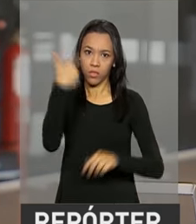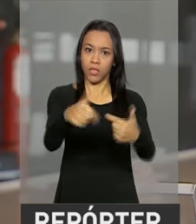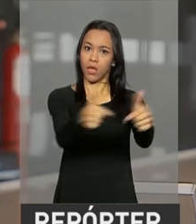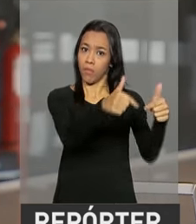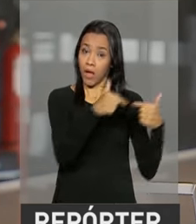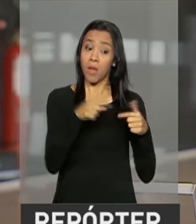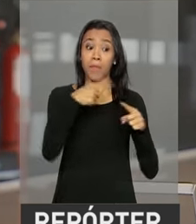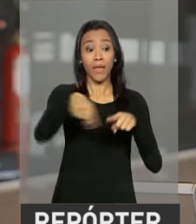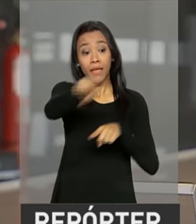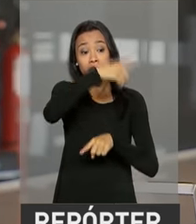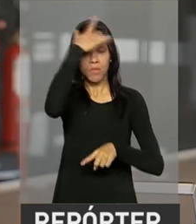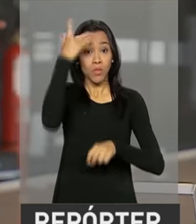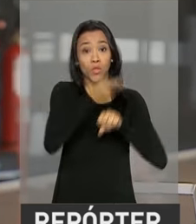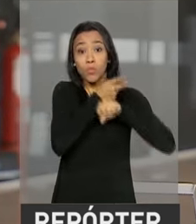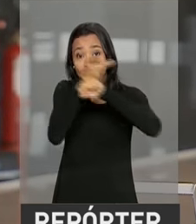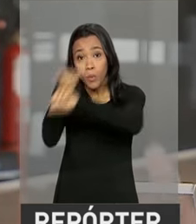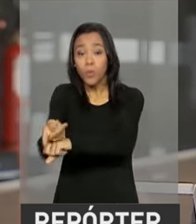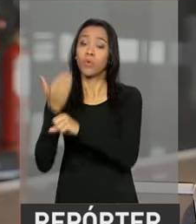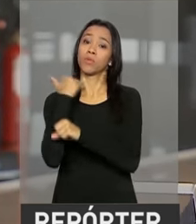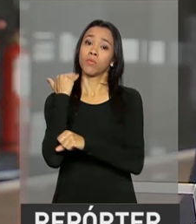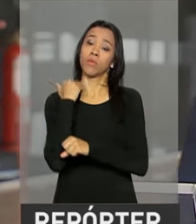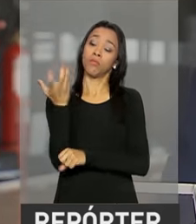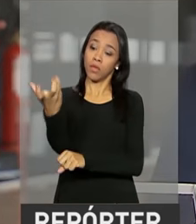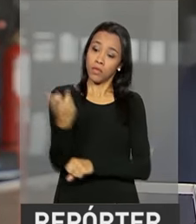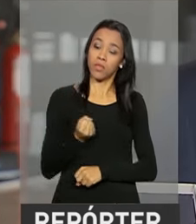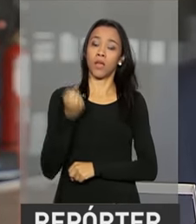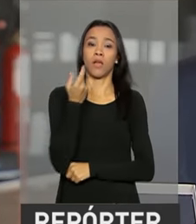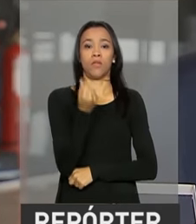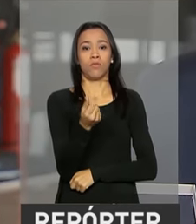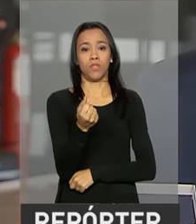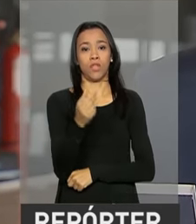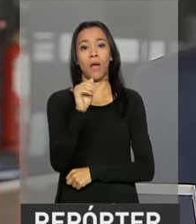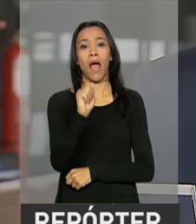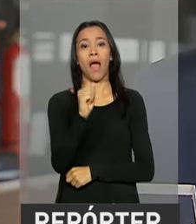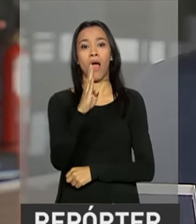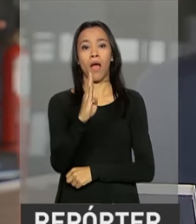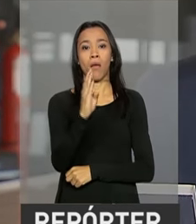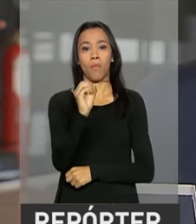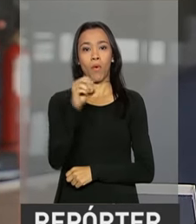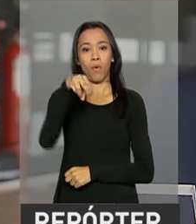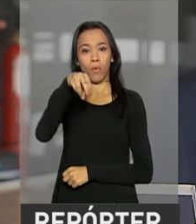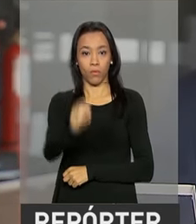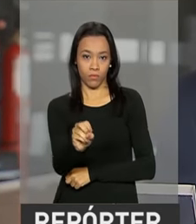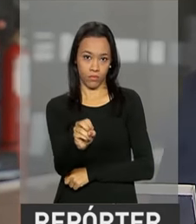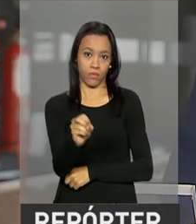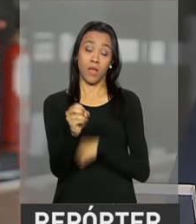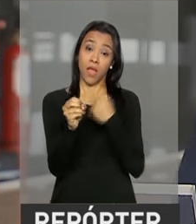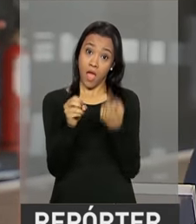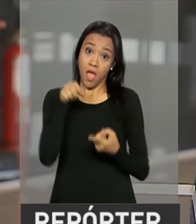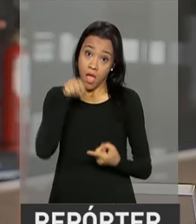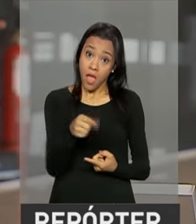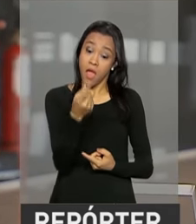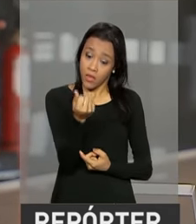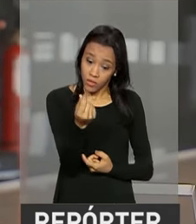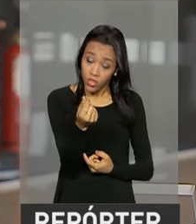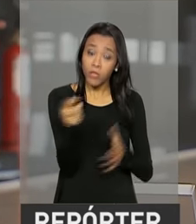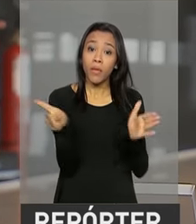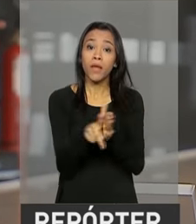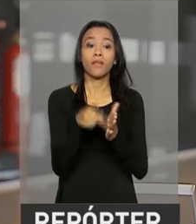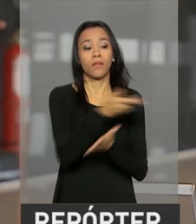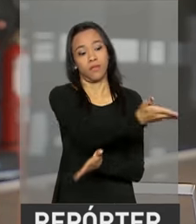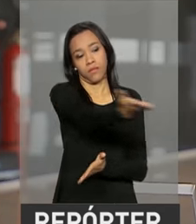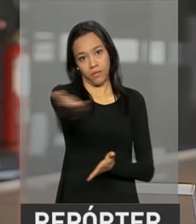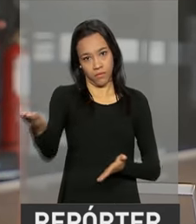um número maior de trabalhadores que realmente precisam possa receber esse benefício. Esse dinheiro é do trabalhador,